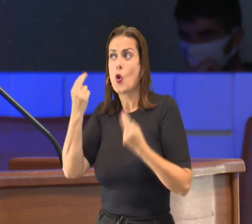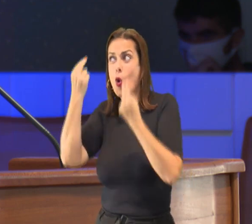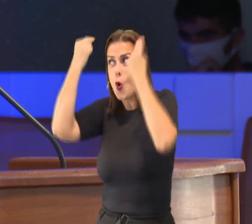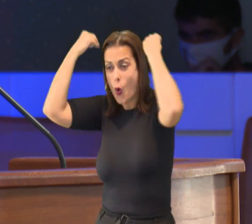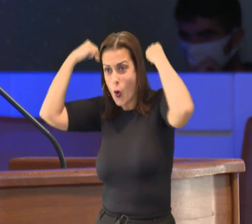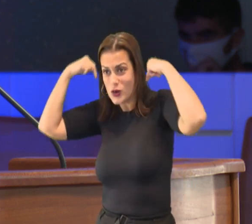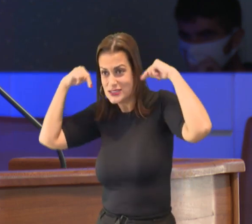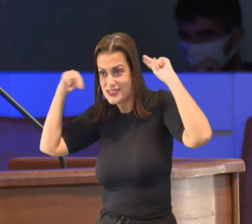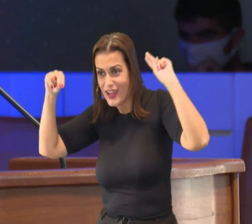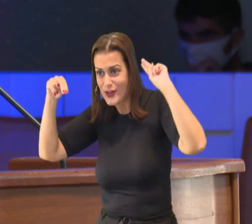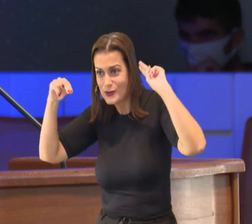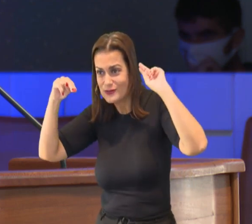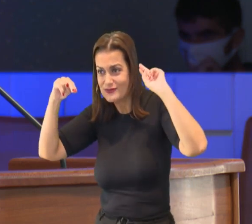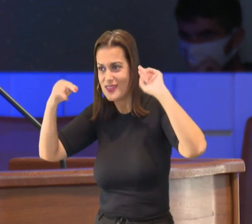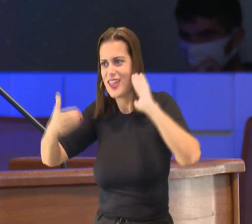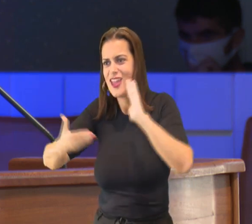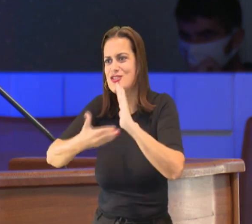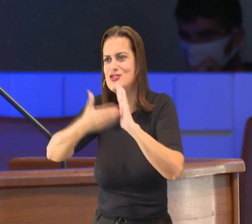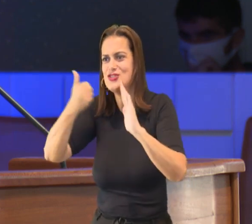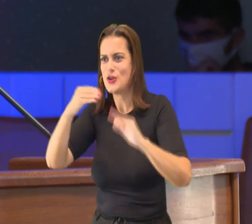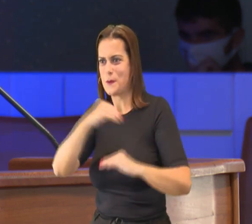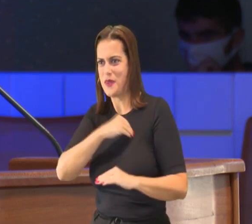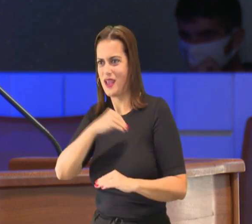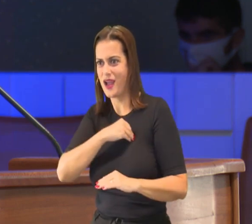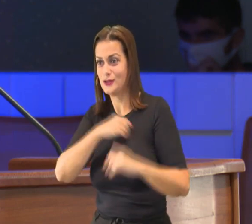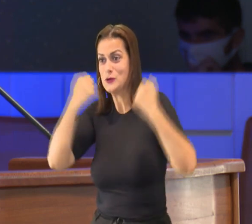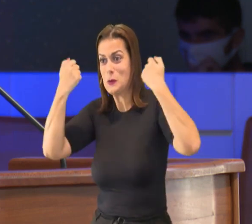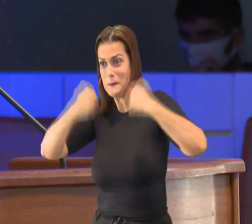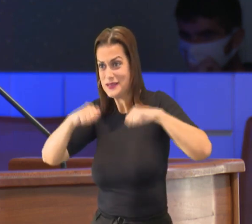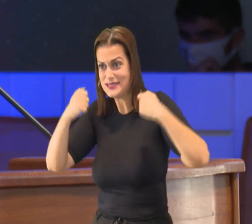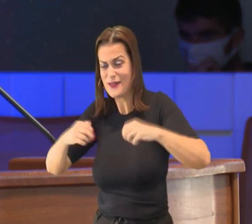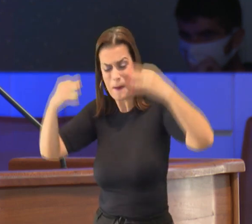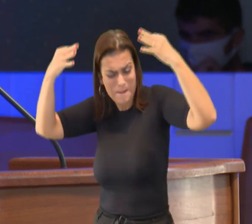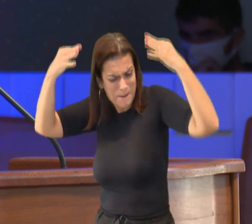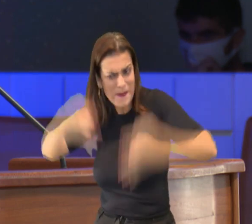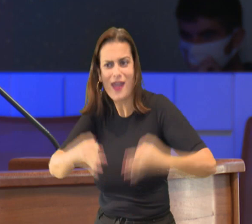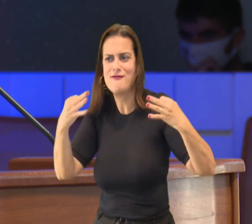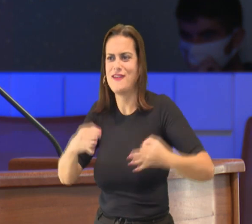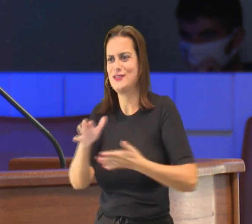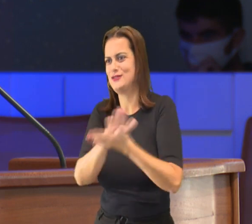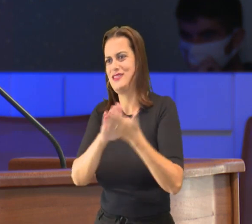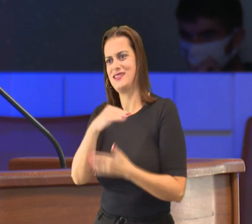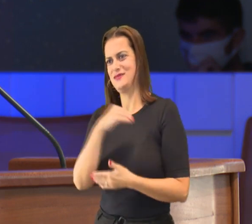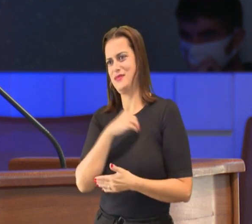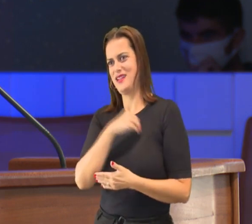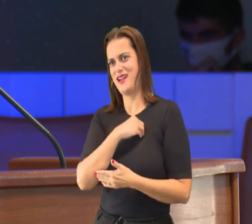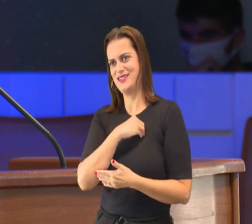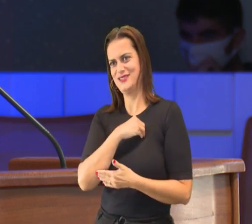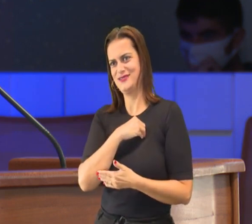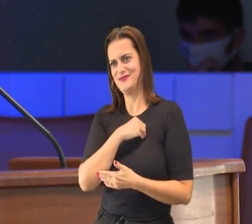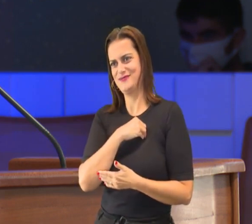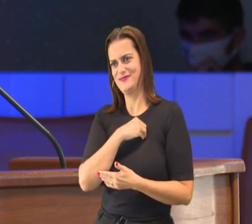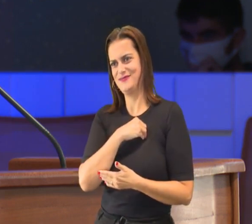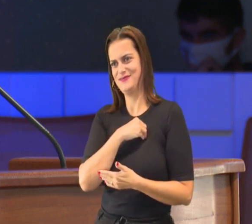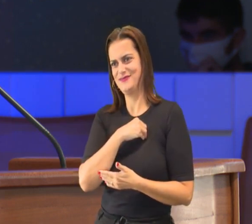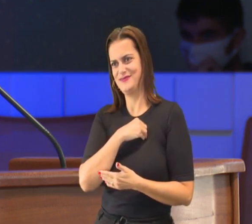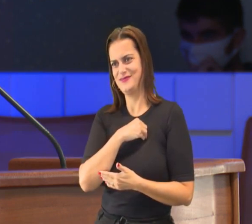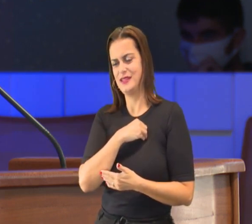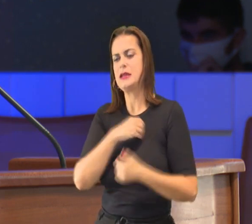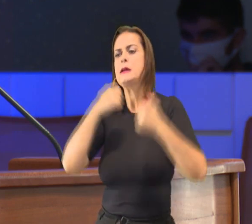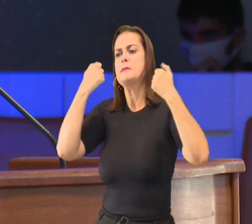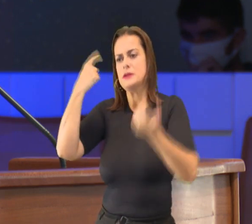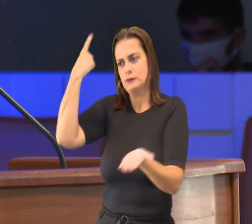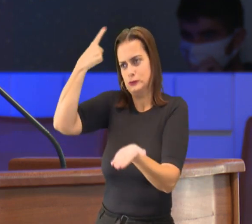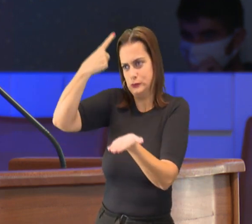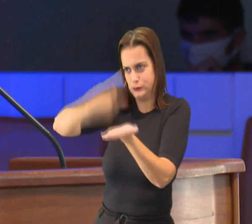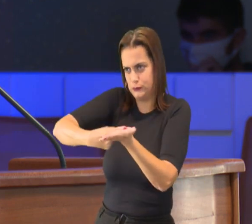Deus que tira o pecado do mundo, então Ele teria que ser perfeito e sem pecado. Ele deveria